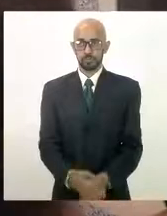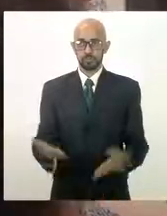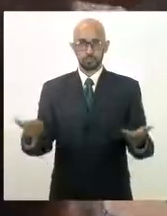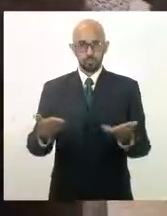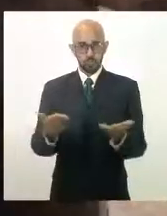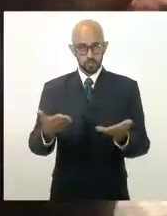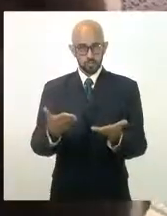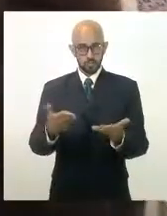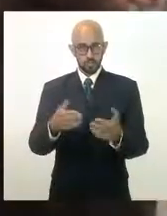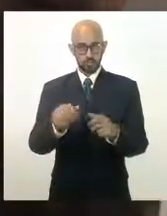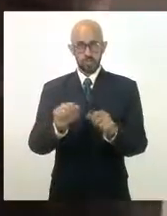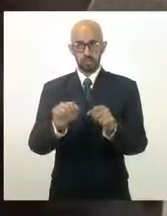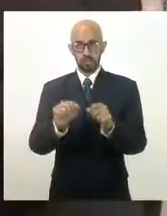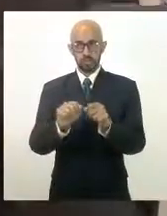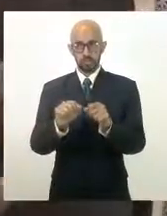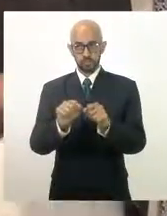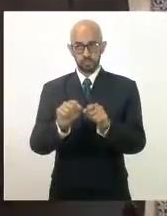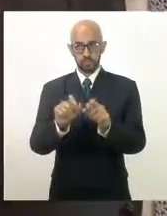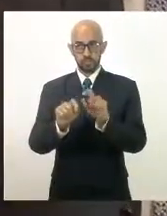nós fizemos...